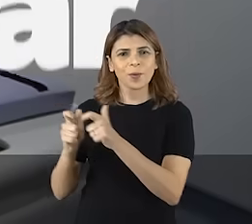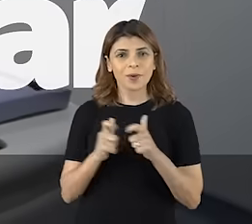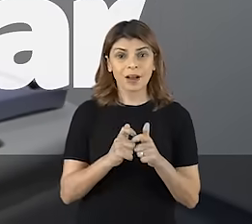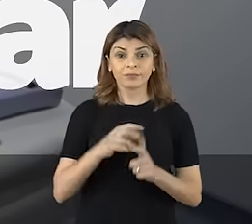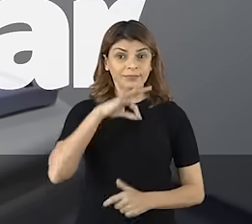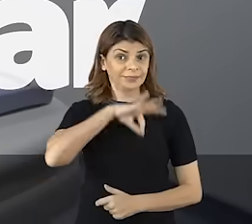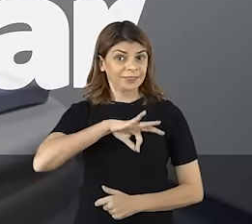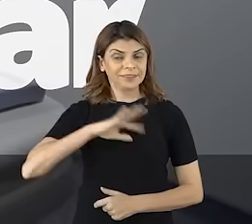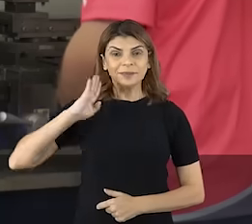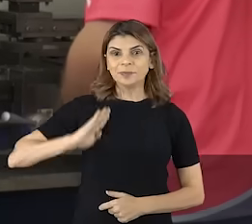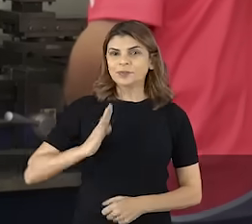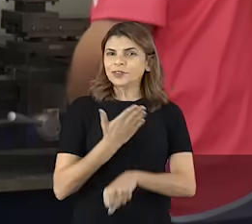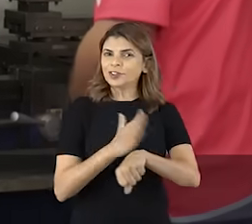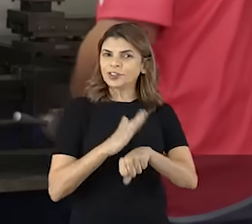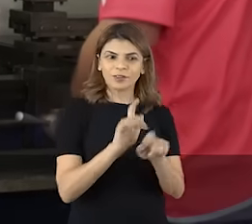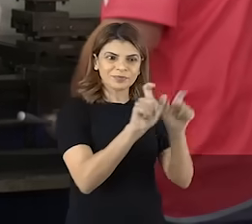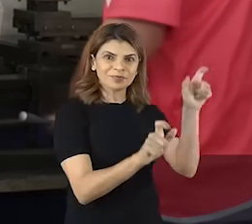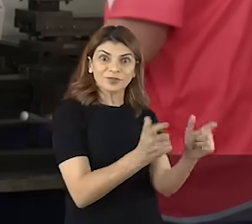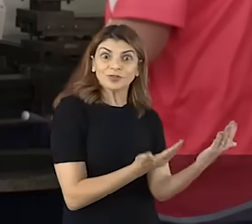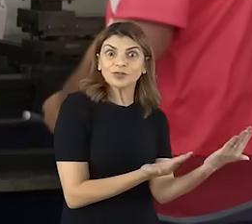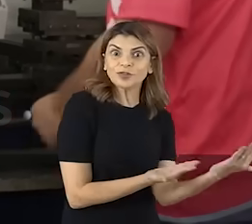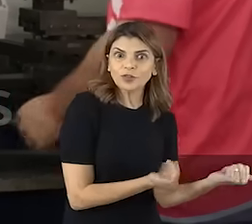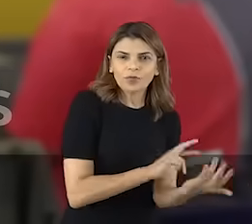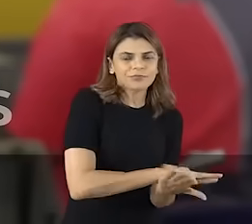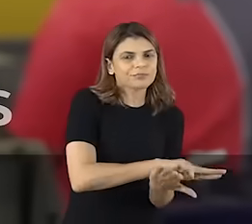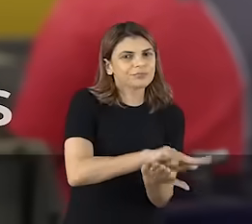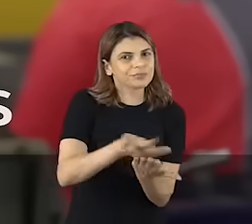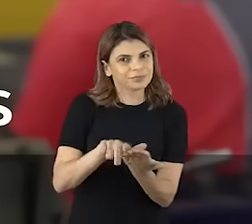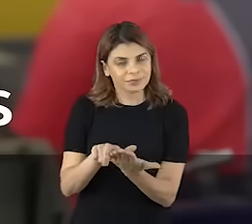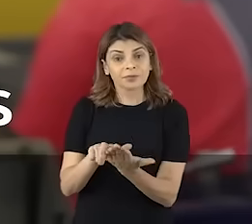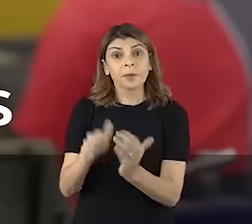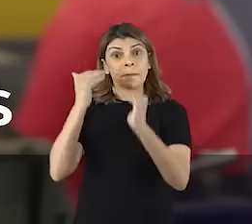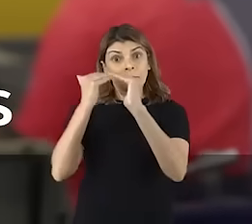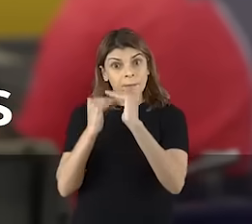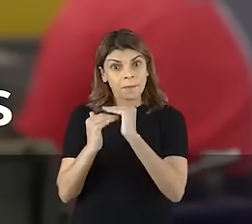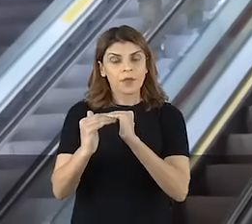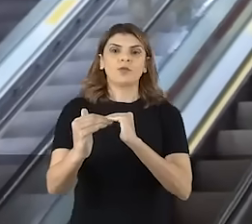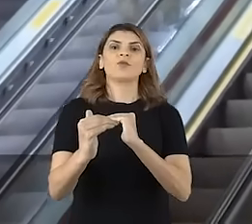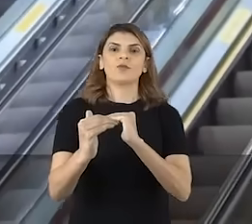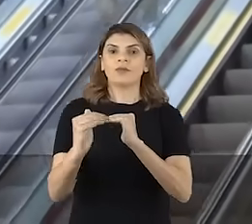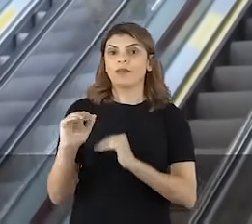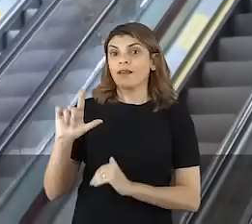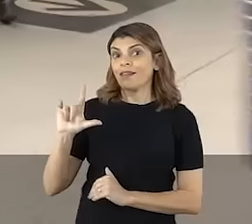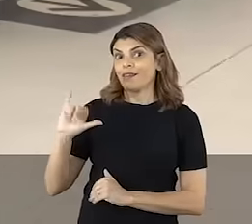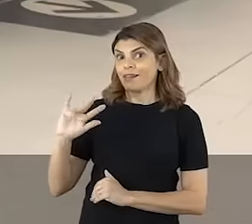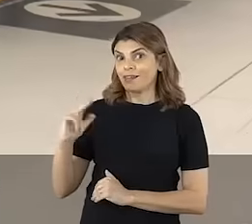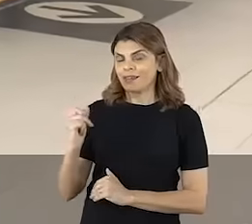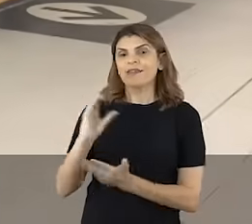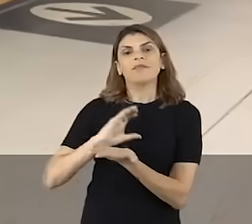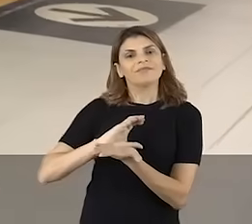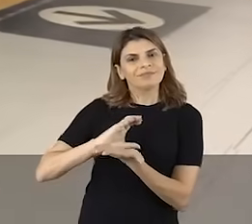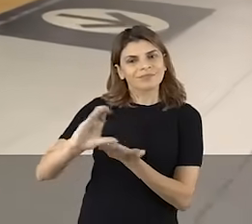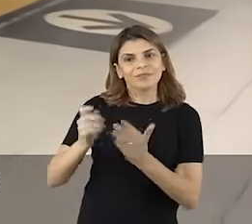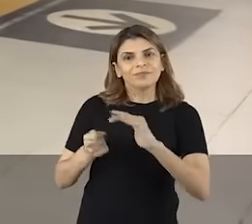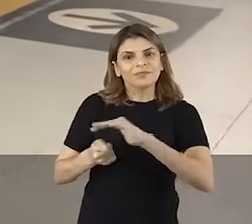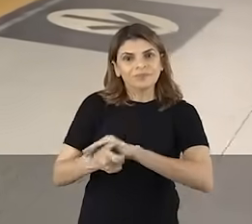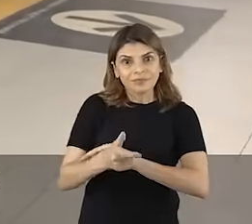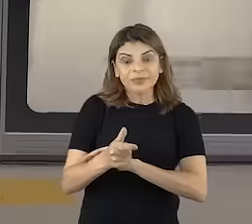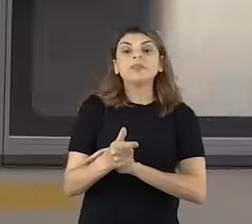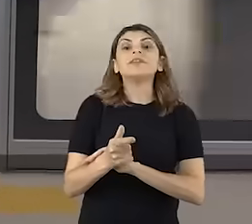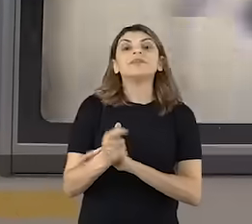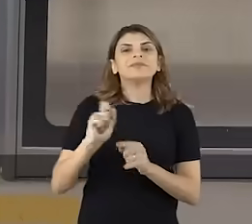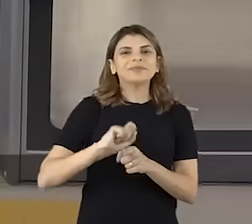em todo lugar. Está na Bolsa Estágio para milhares de jovens. Está na expansão do metrô, com a aprovação